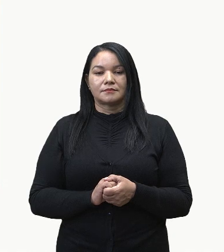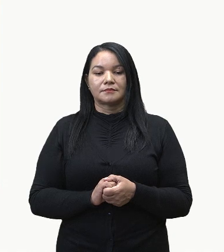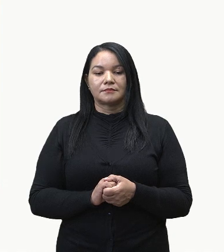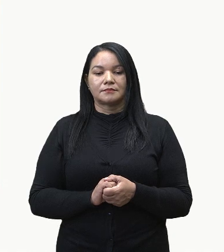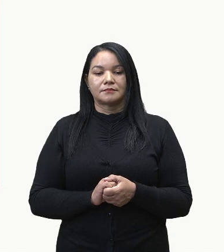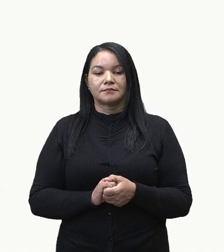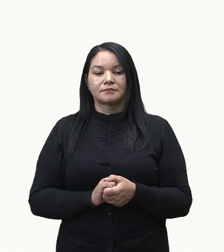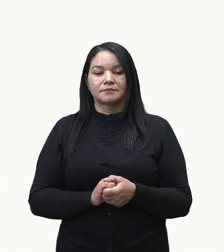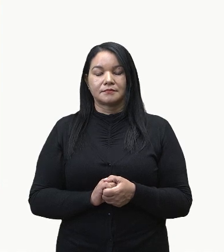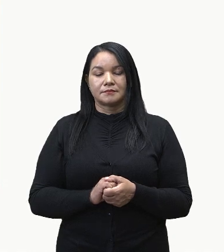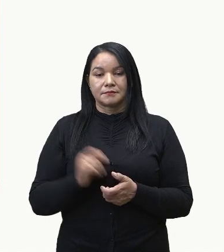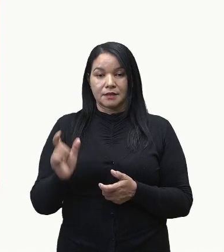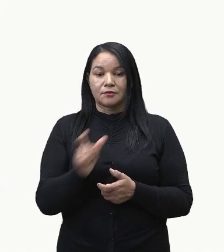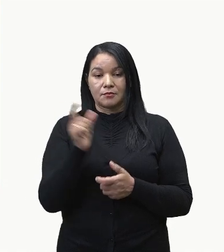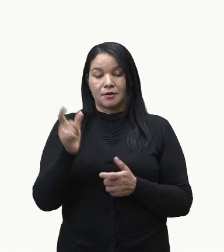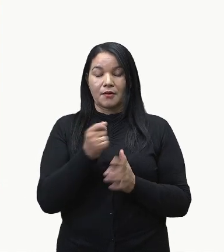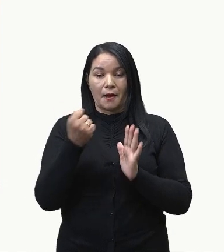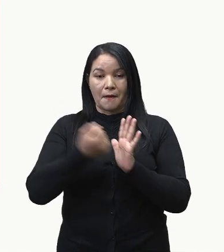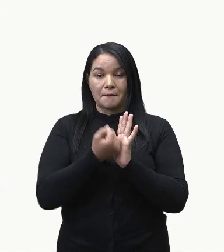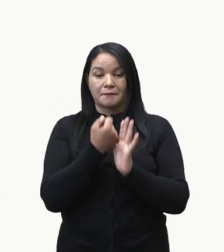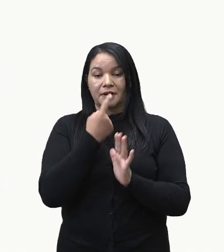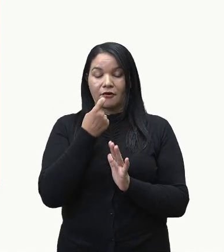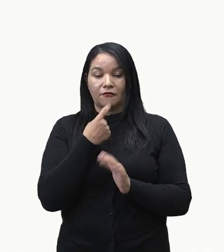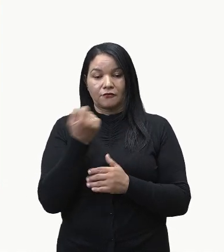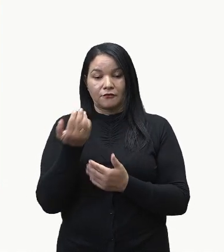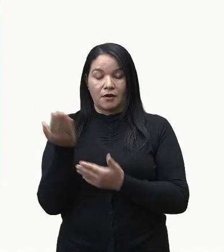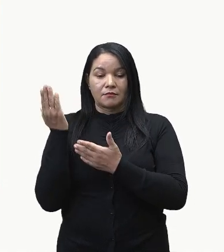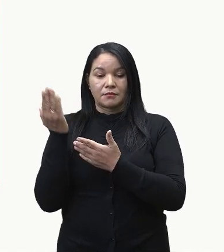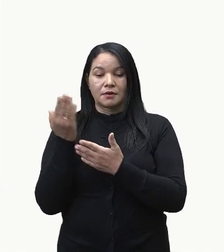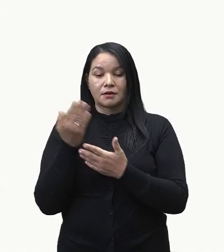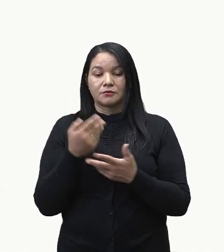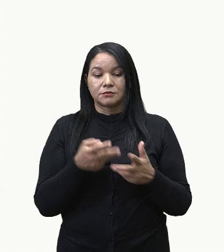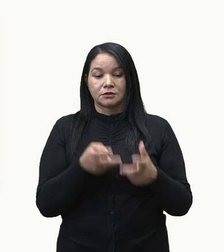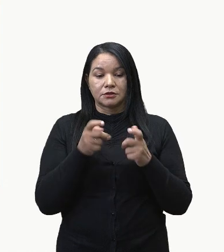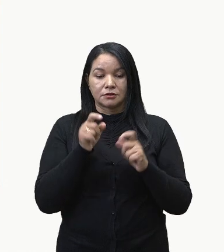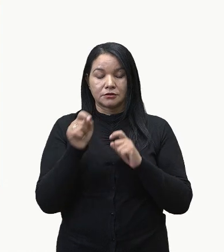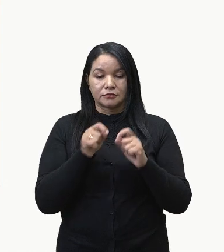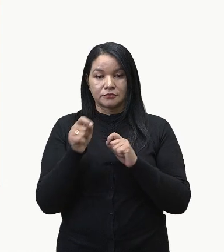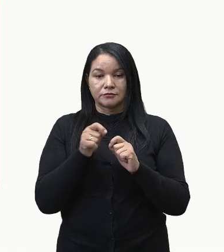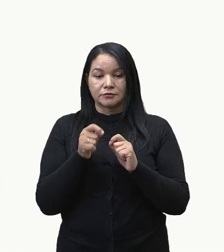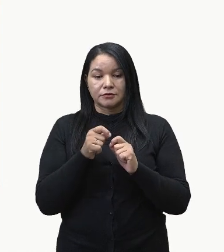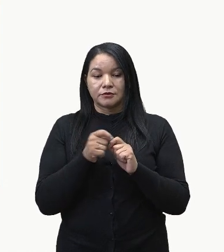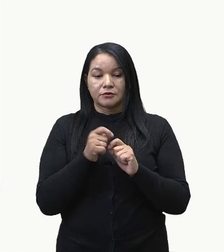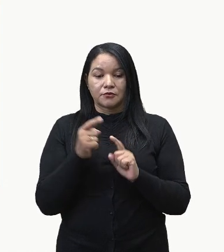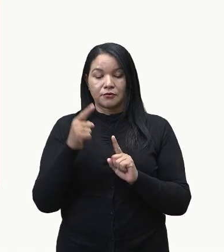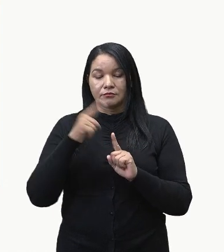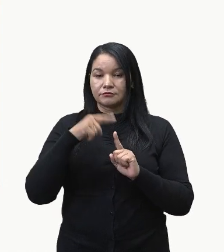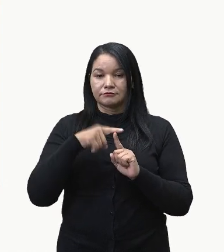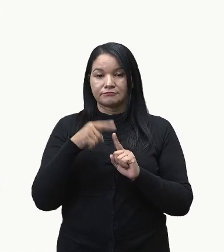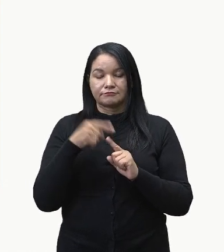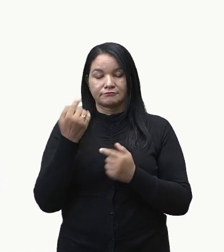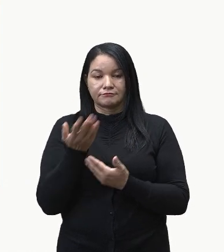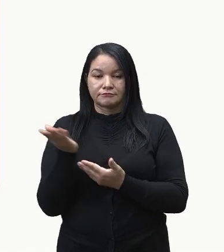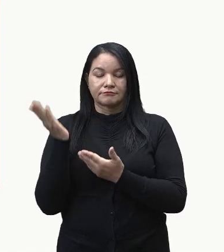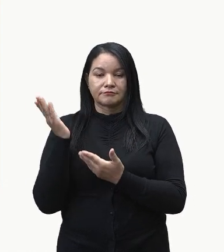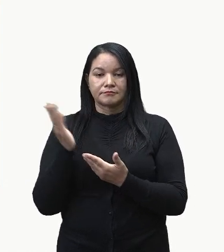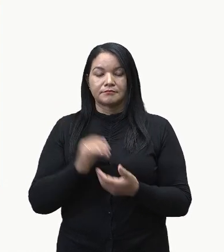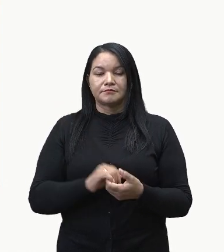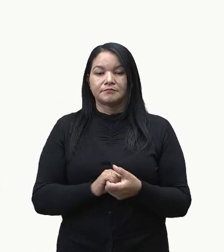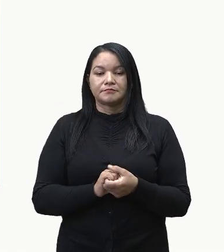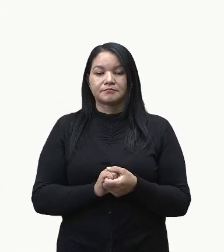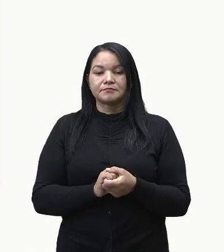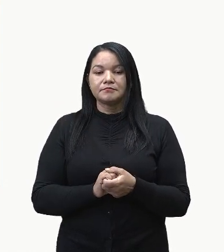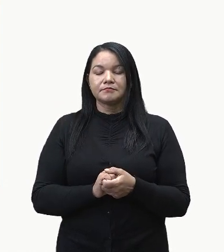las características de lo descrito. Su finalidade suele ser prática,